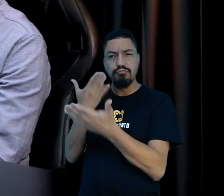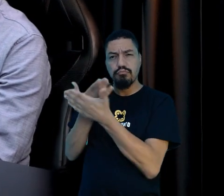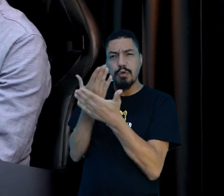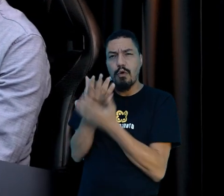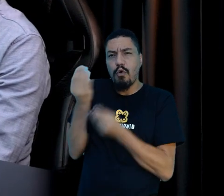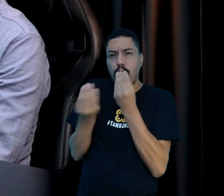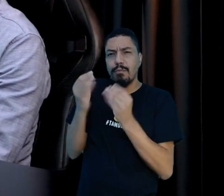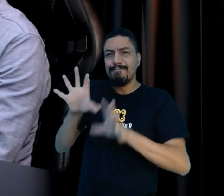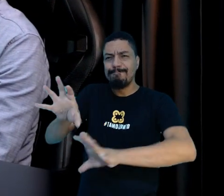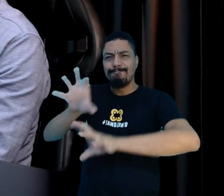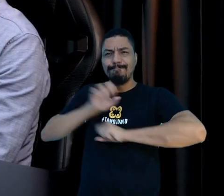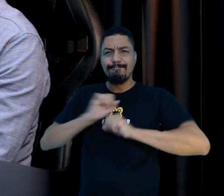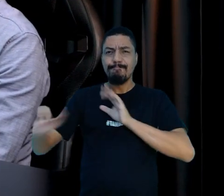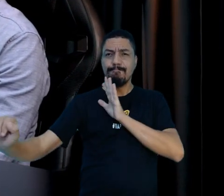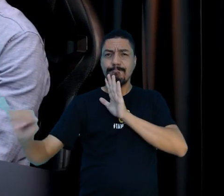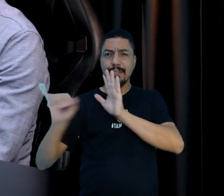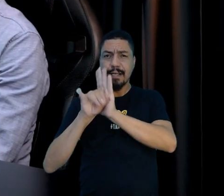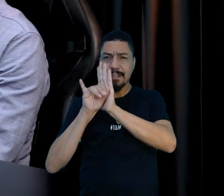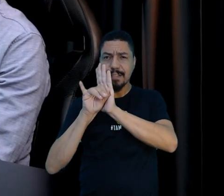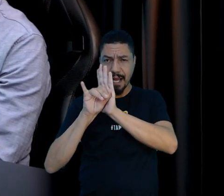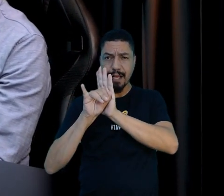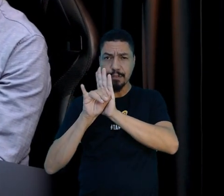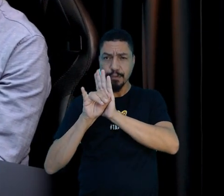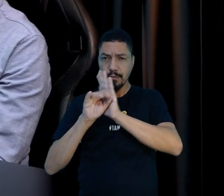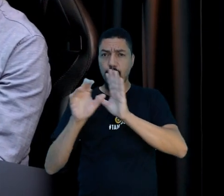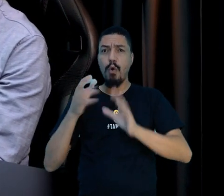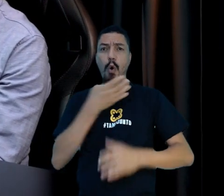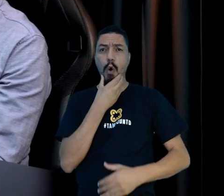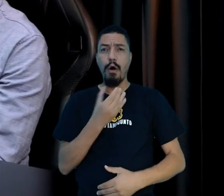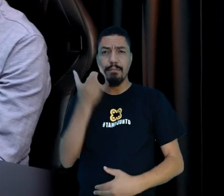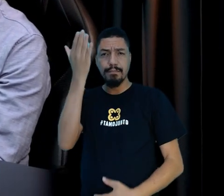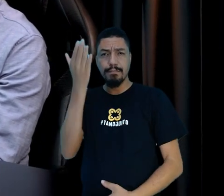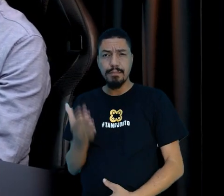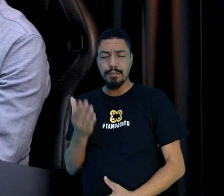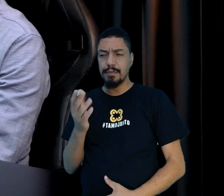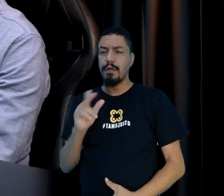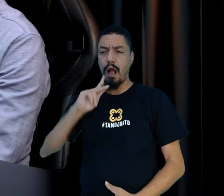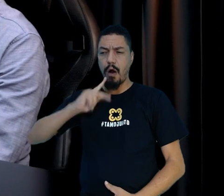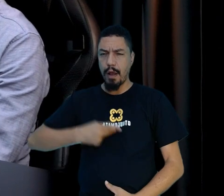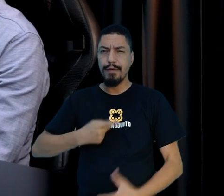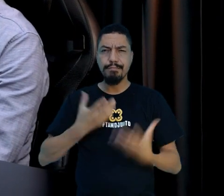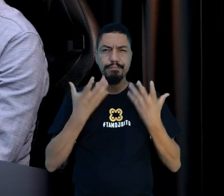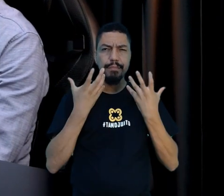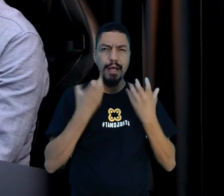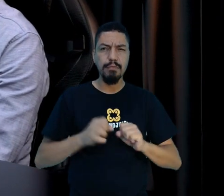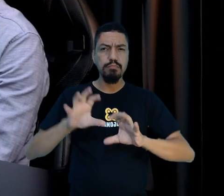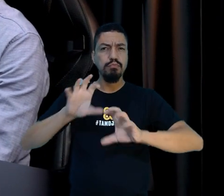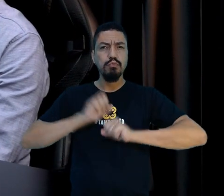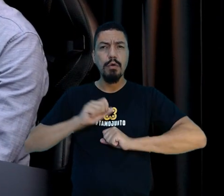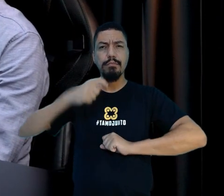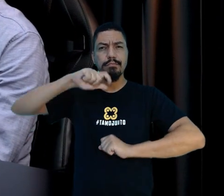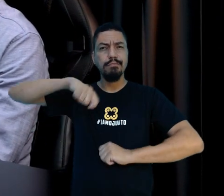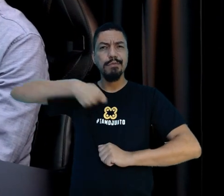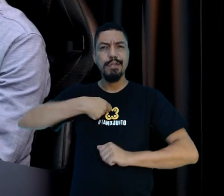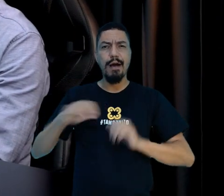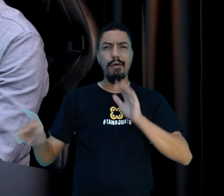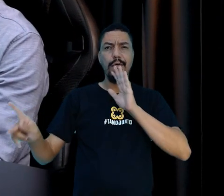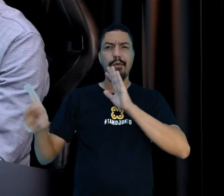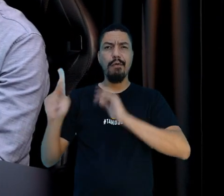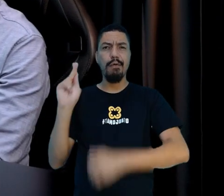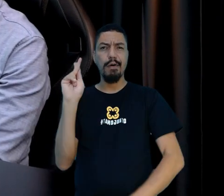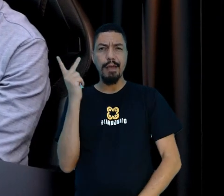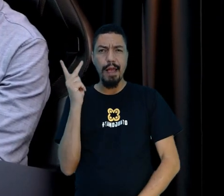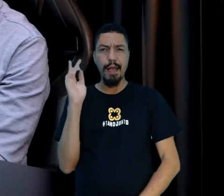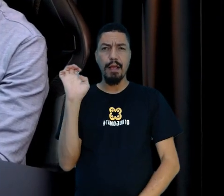dá o desenvolvimento de uma identidade. Quer dizer, né, o que que faz um homem se reconhecer como homossexual, gay,